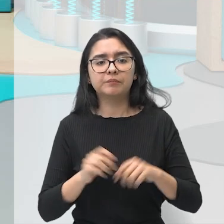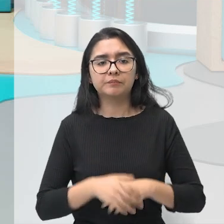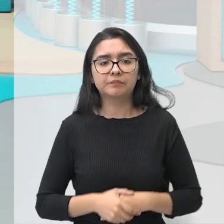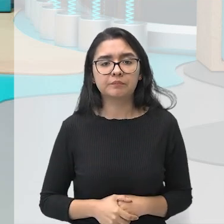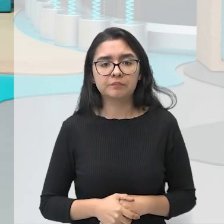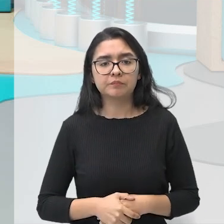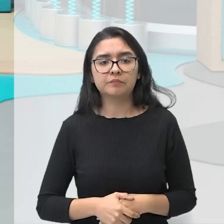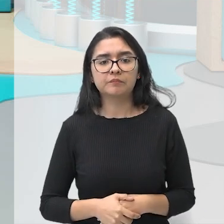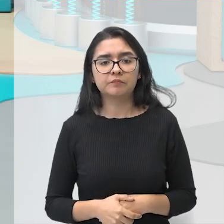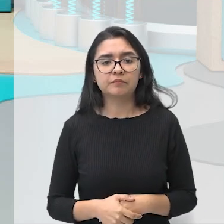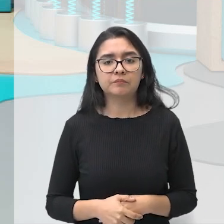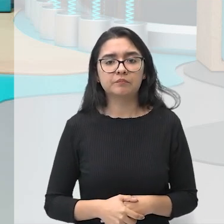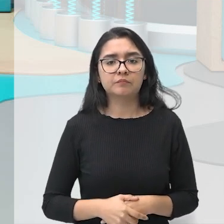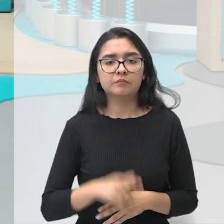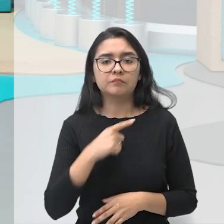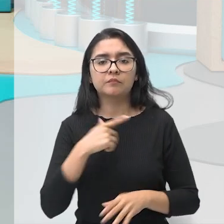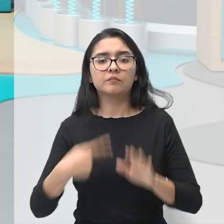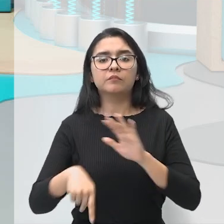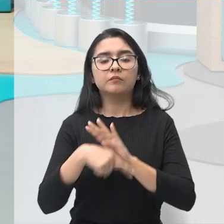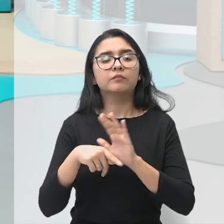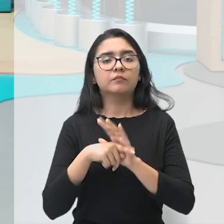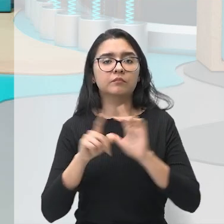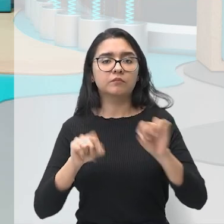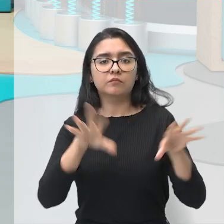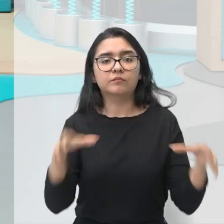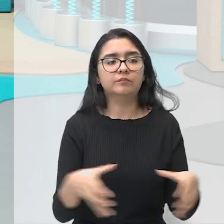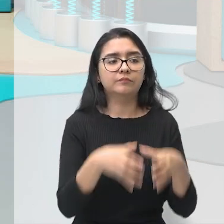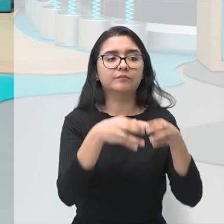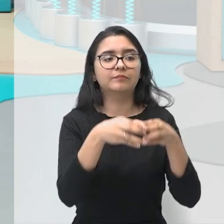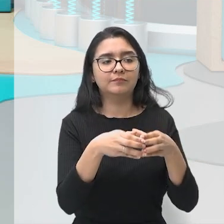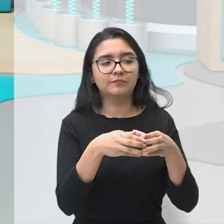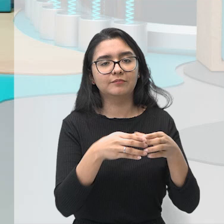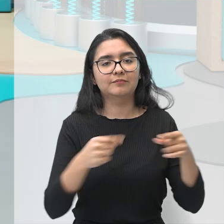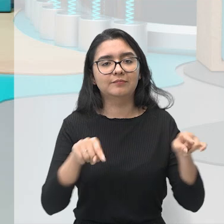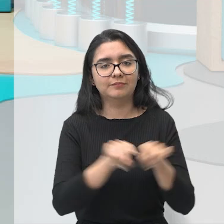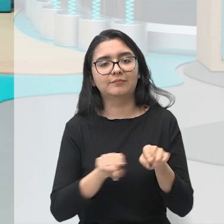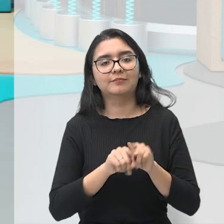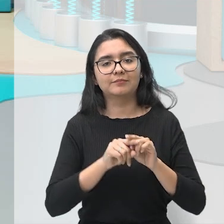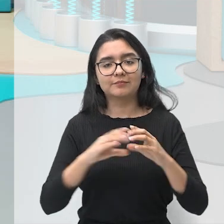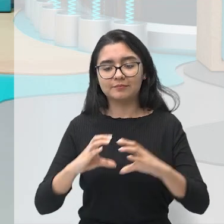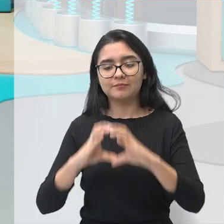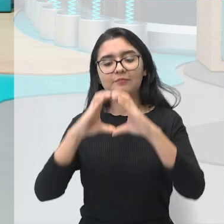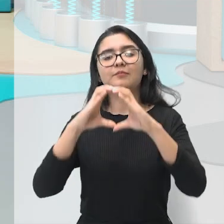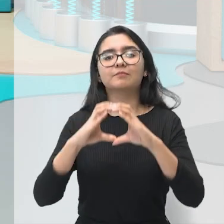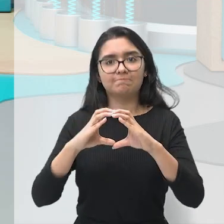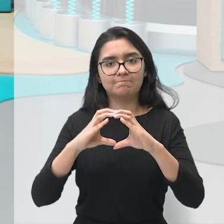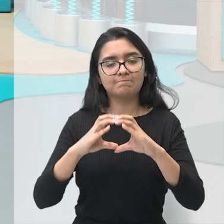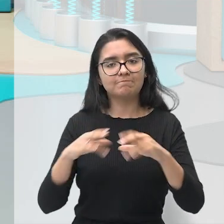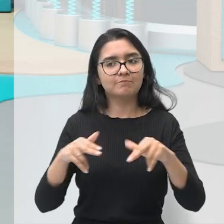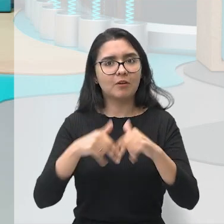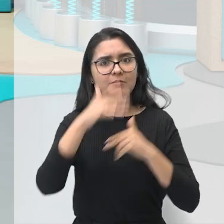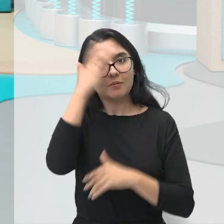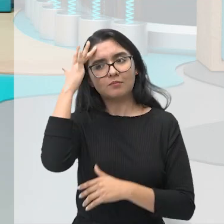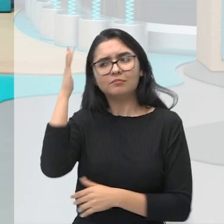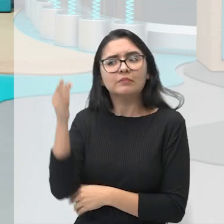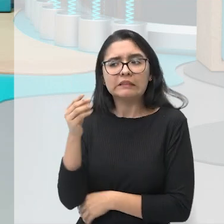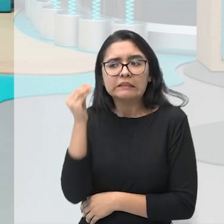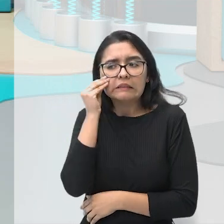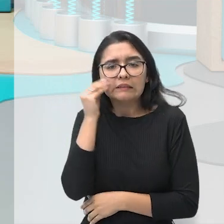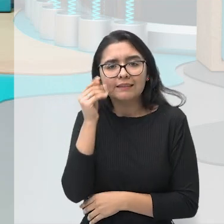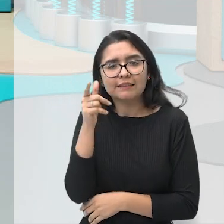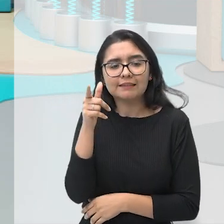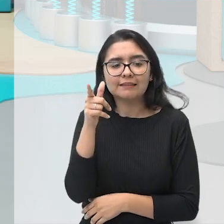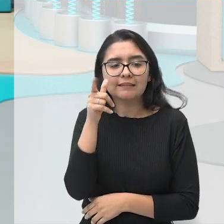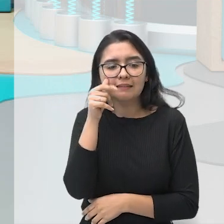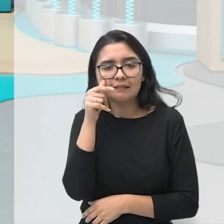da família dos jogos de bola, e disse eu da família porque é encantador, chama a atenção, dá para reunir